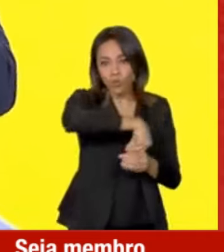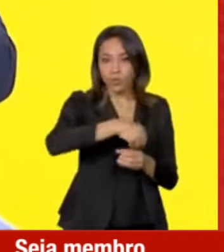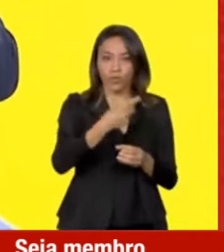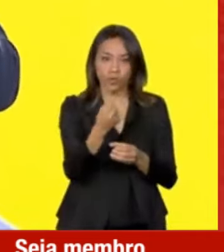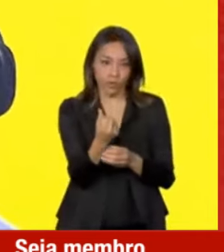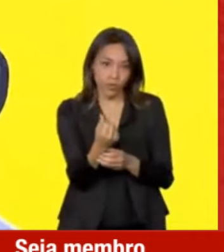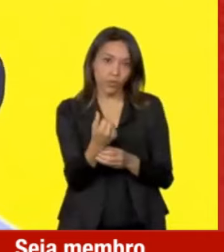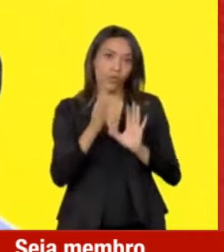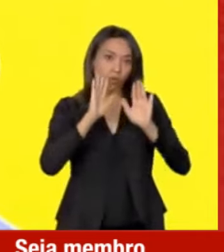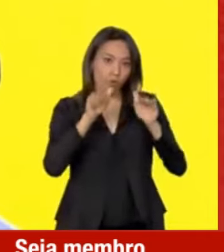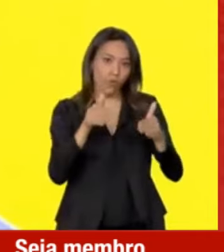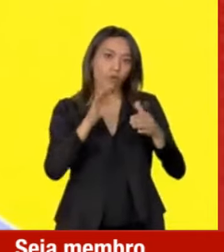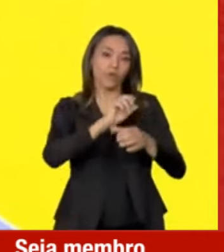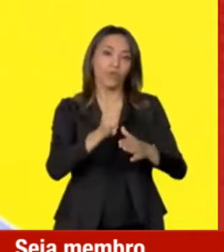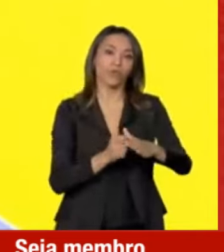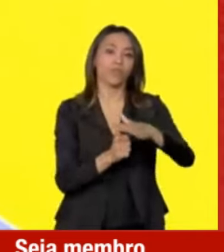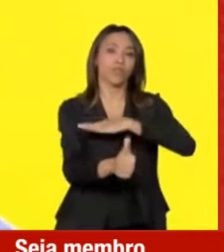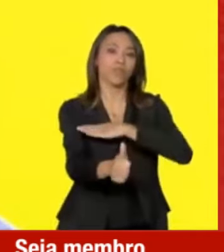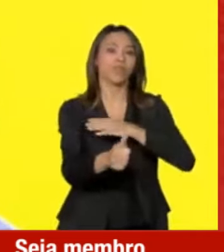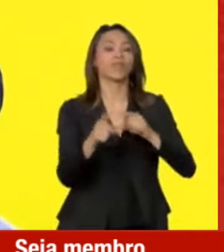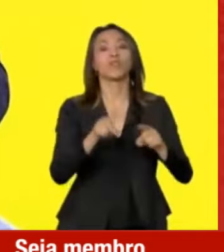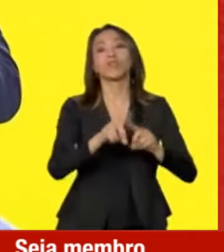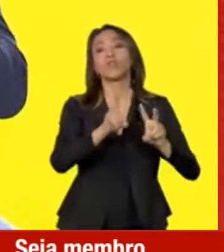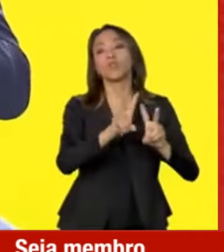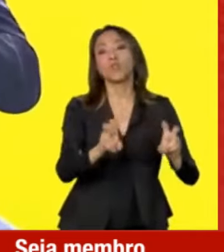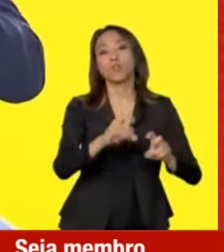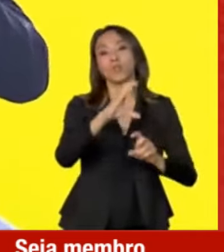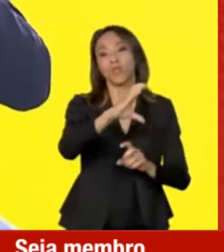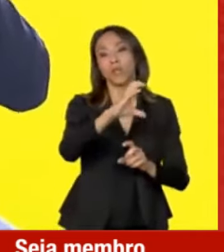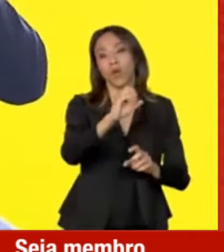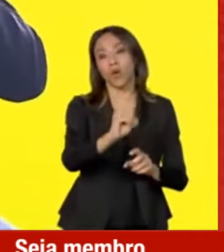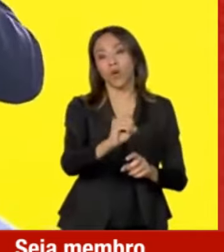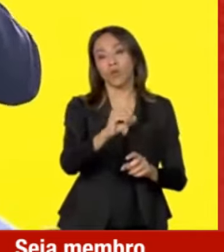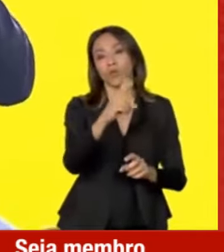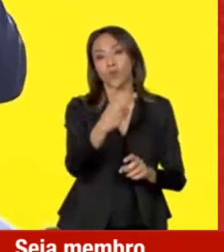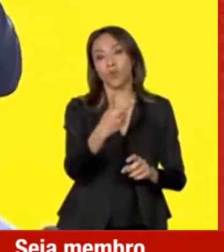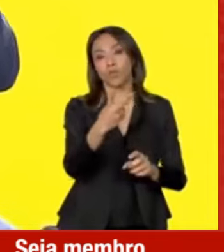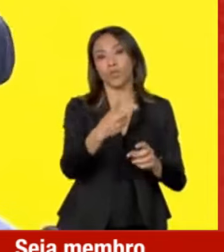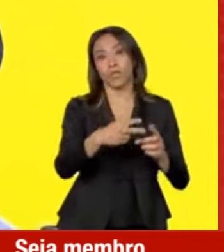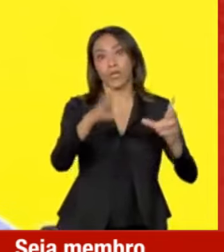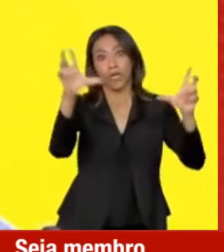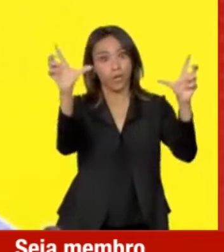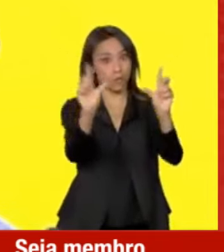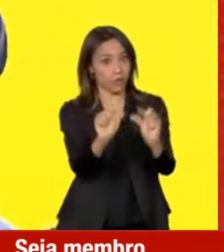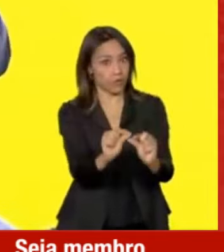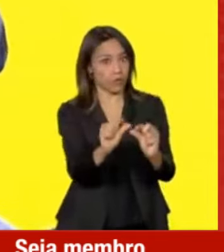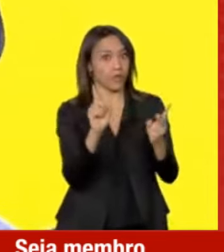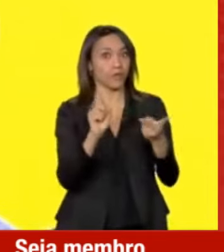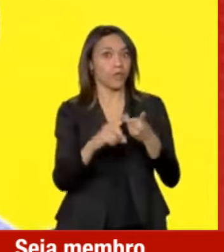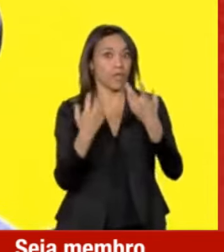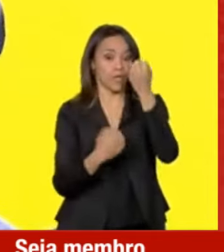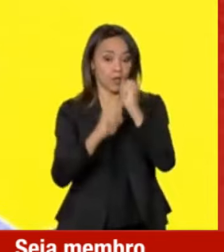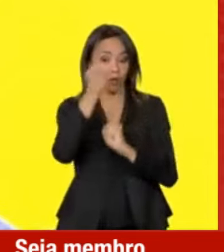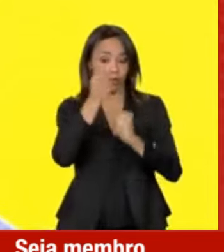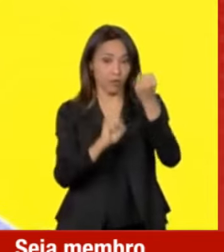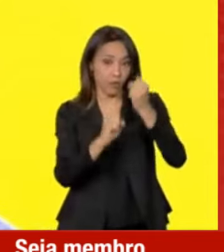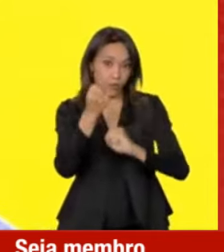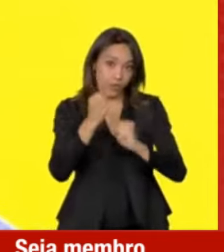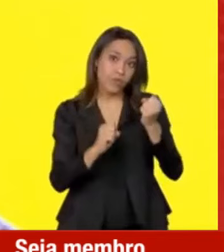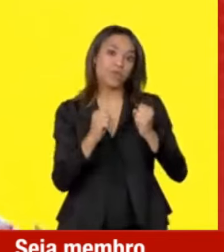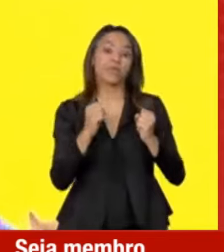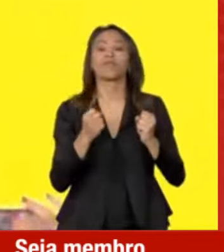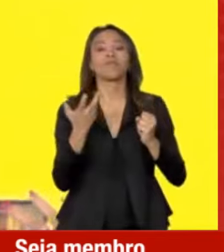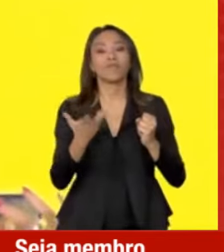e alta taxa de descarbonização para colocar a nossa indústria e a nossa produção na fronteira do que o mundo quer